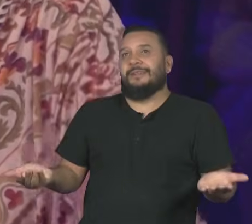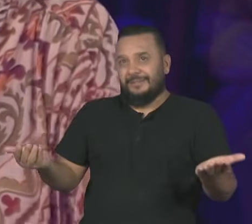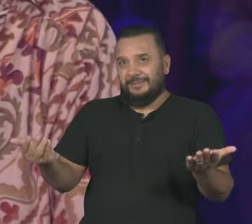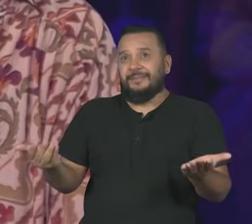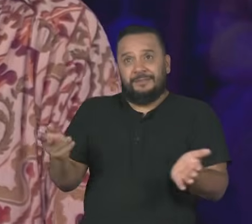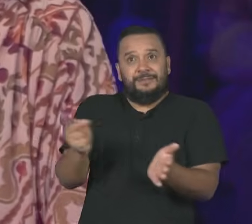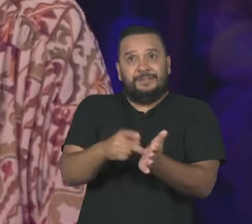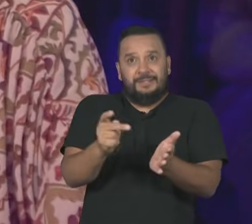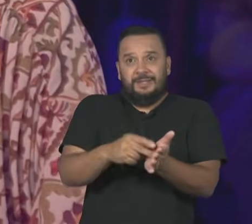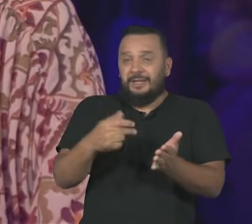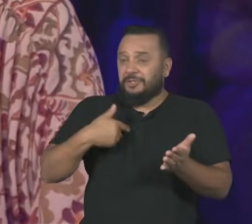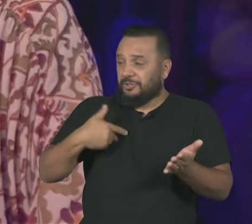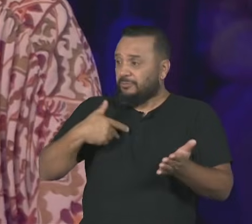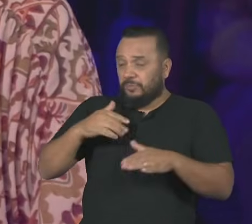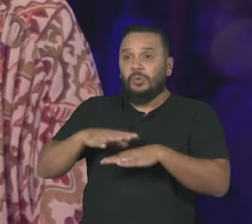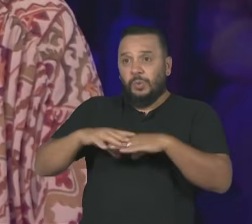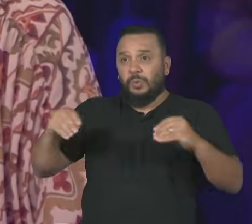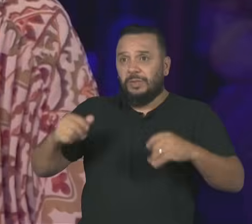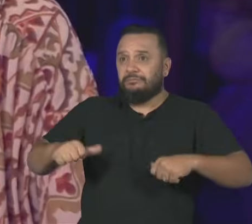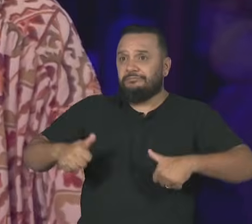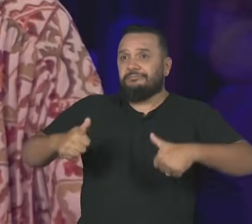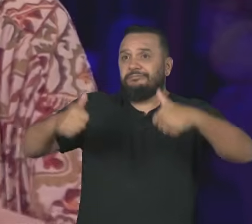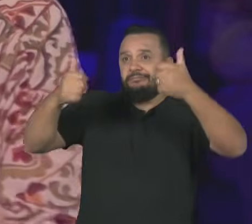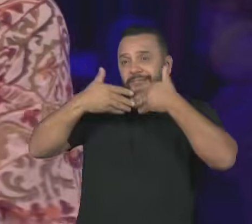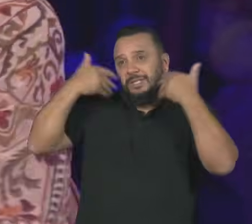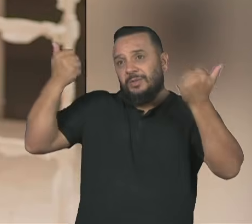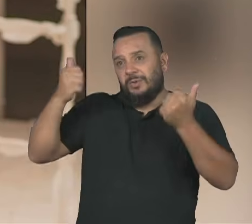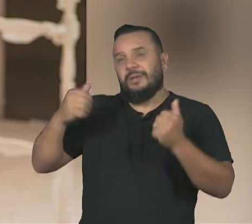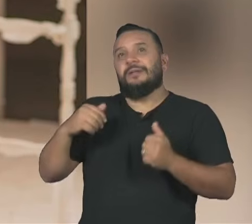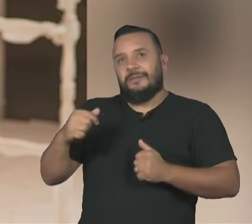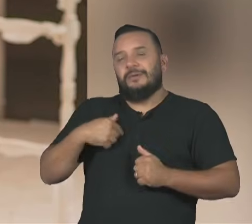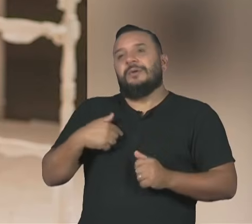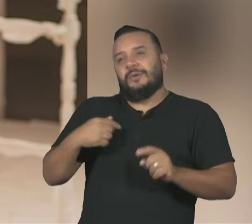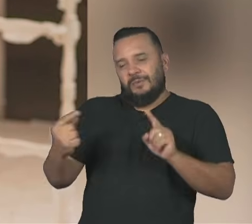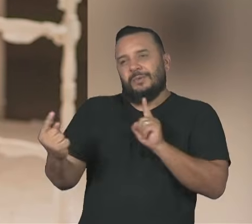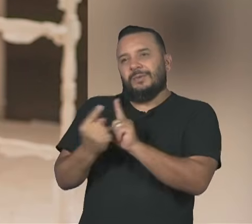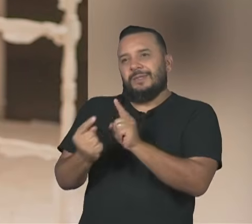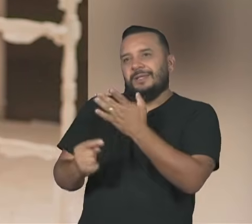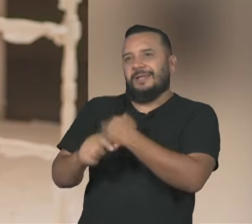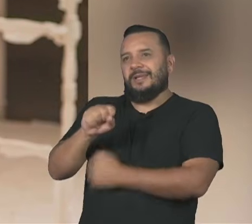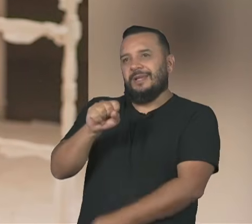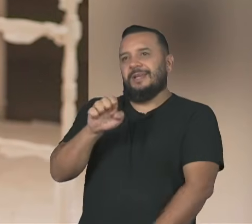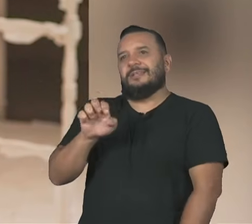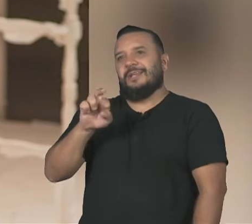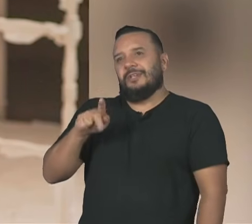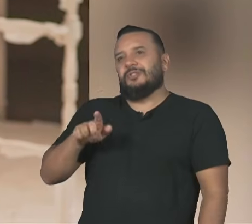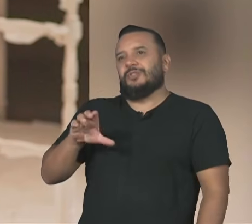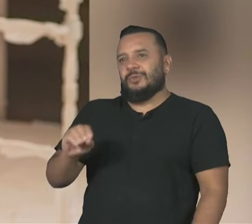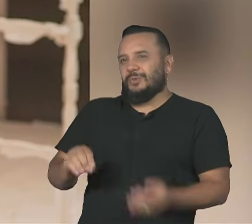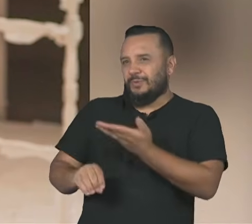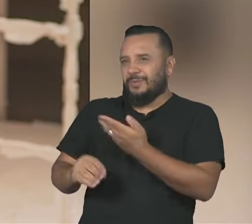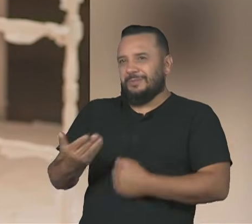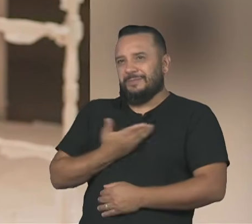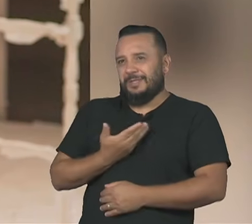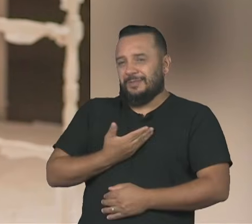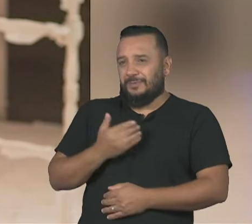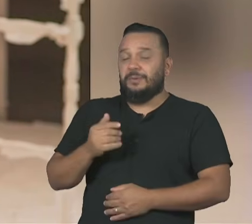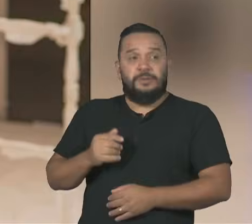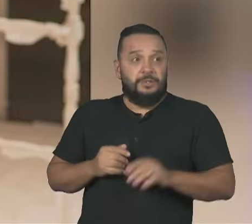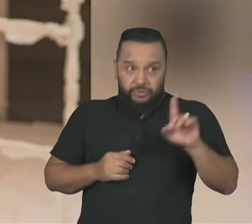Mas é verdade. E encontrei com o Sérgio Modena, que é muito meu amigo. Diretor, né?